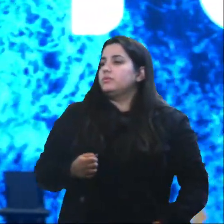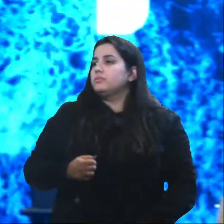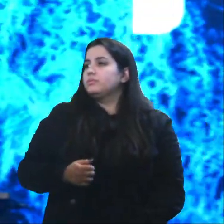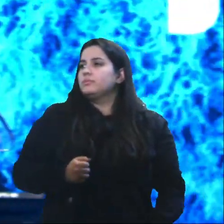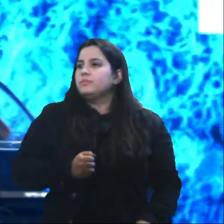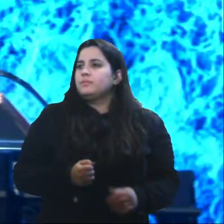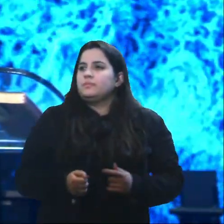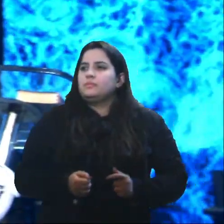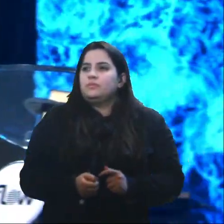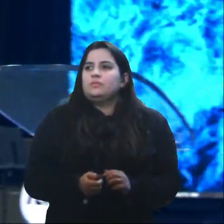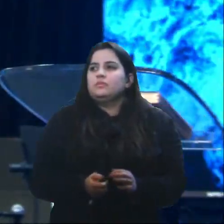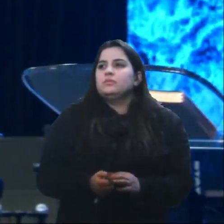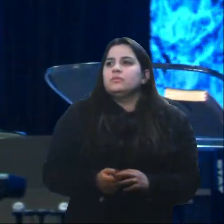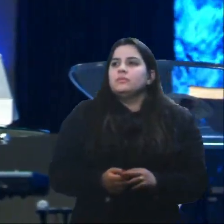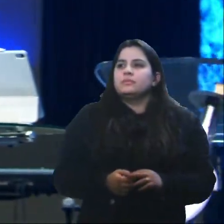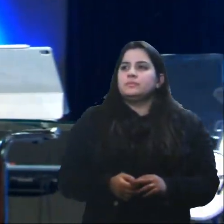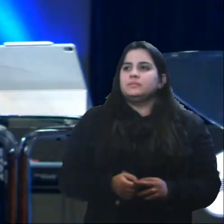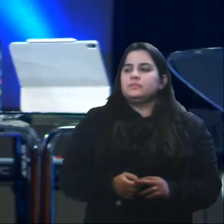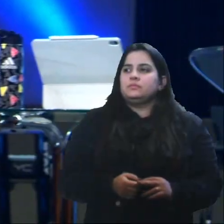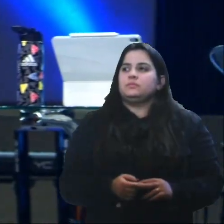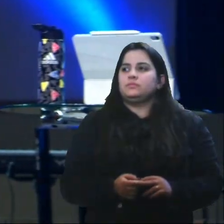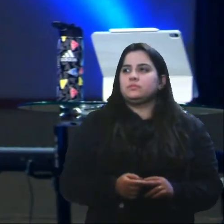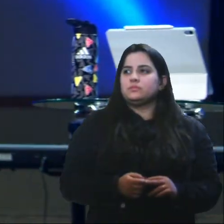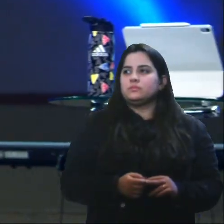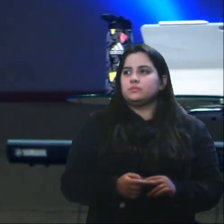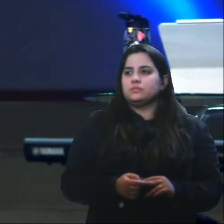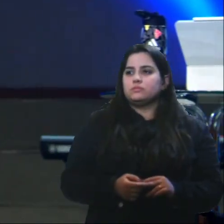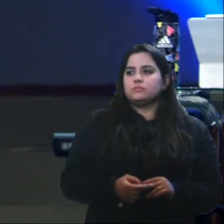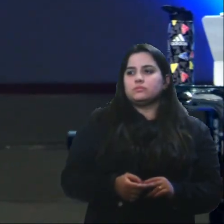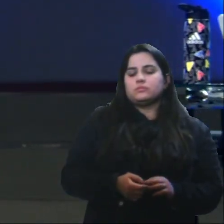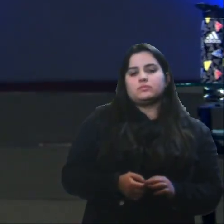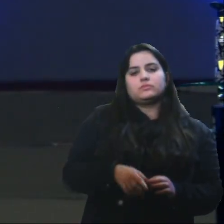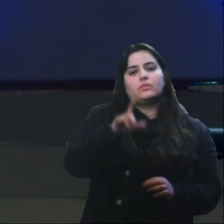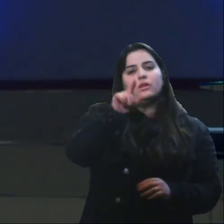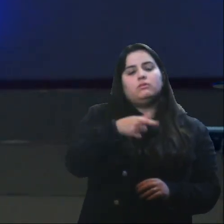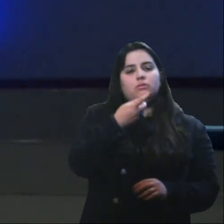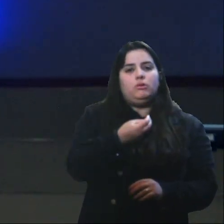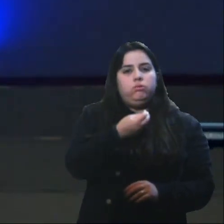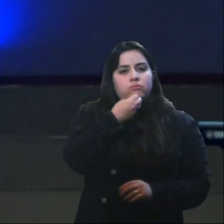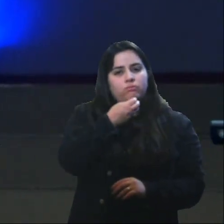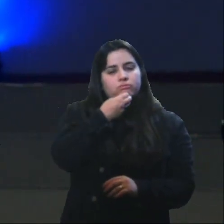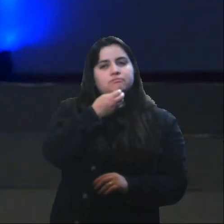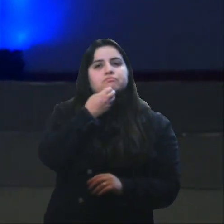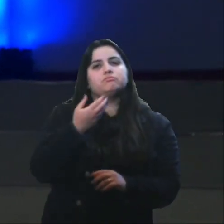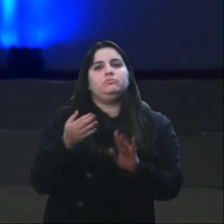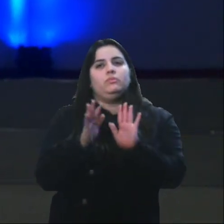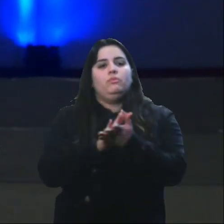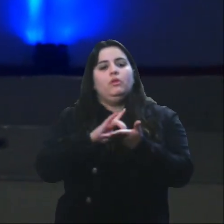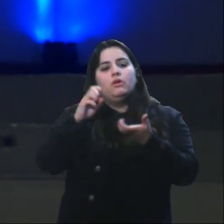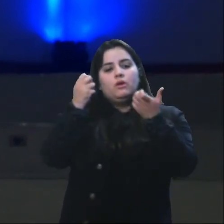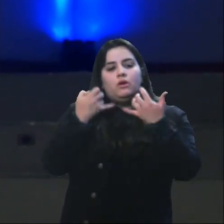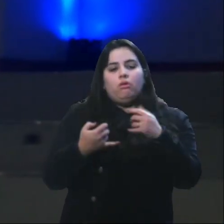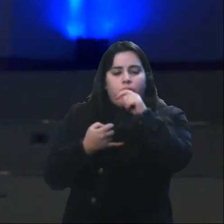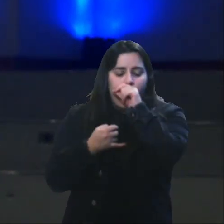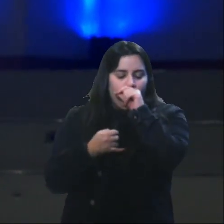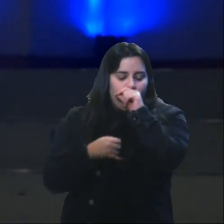É claro que a Bíblia, mais para frente, usa a palavra fogo para se referir ao Espírito Santo, e nós já vamos chegar lá.